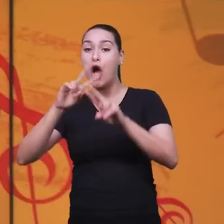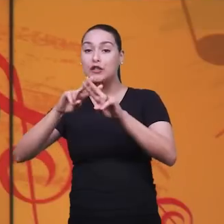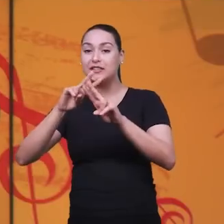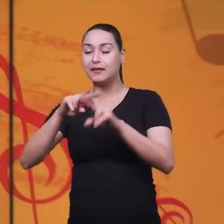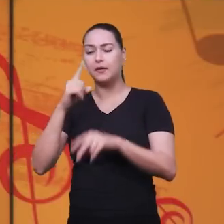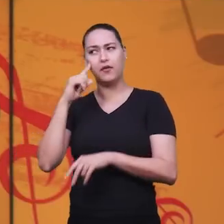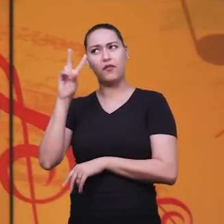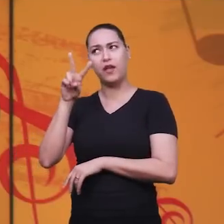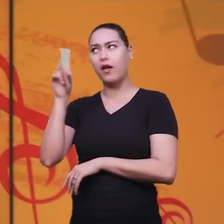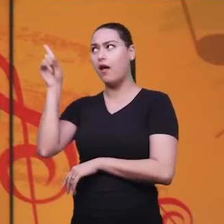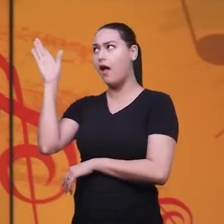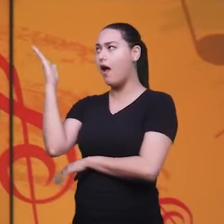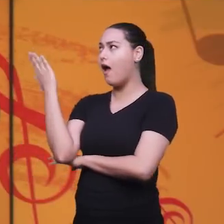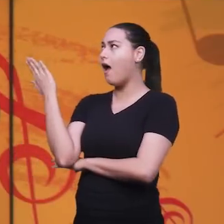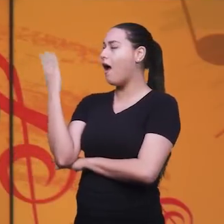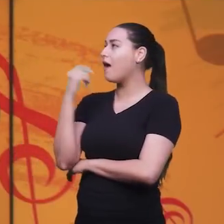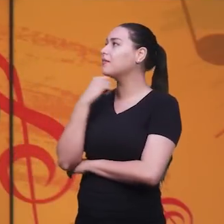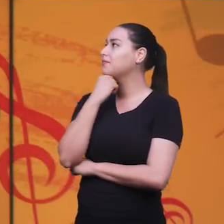sustenido. Vamos ver?